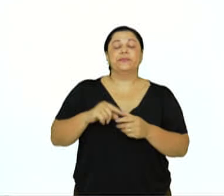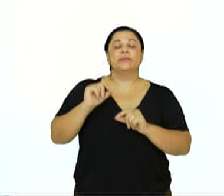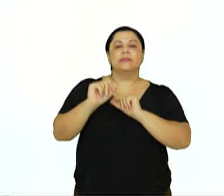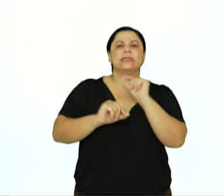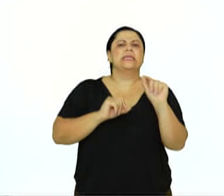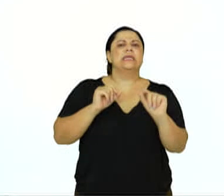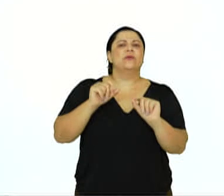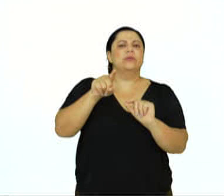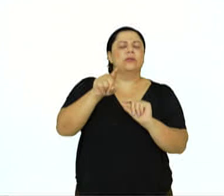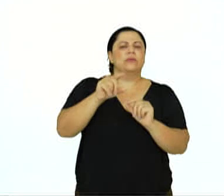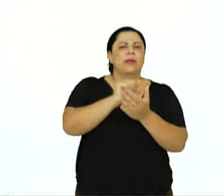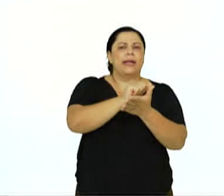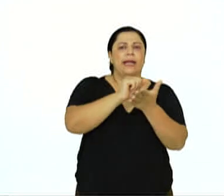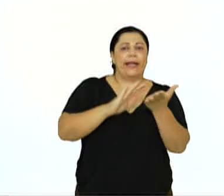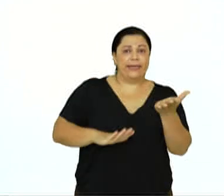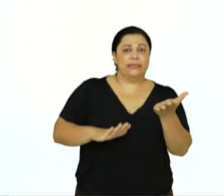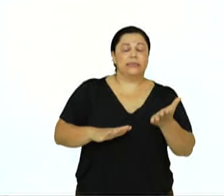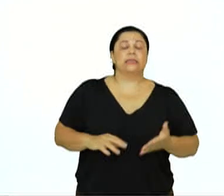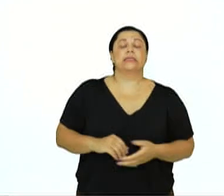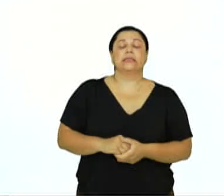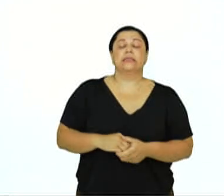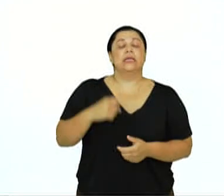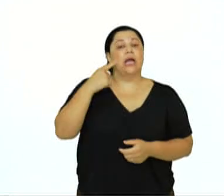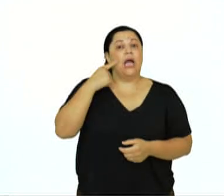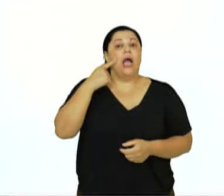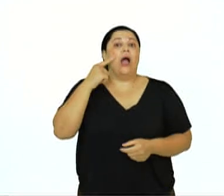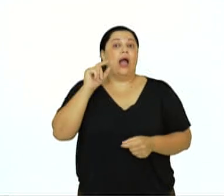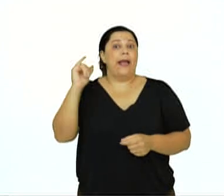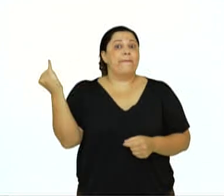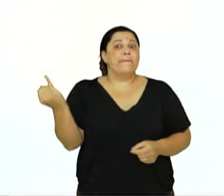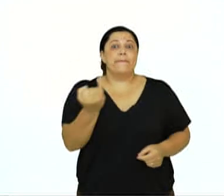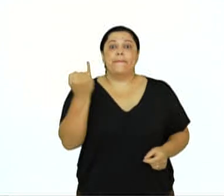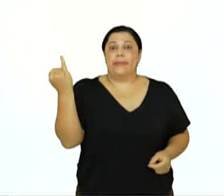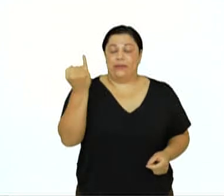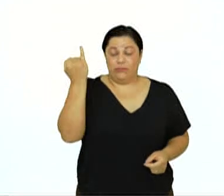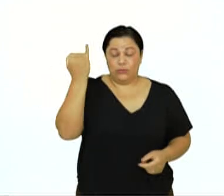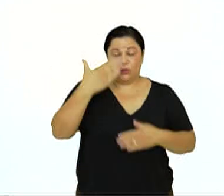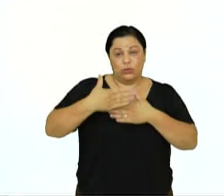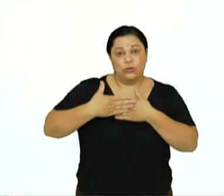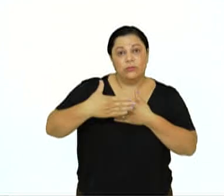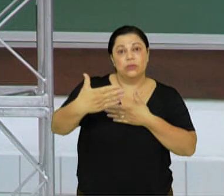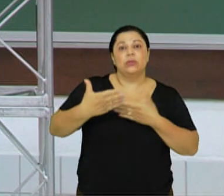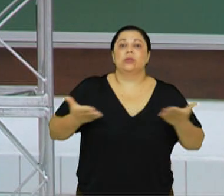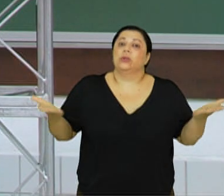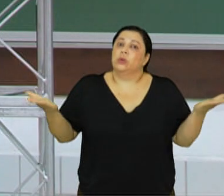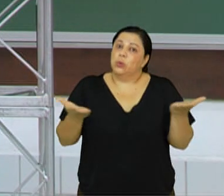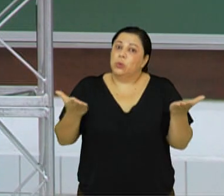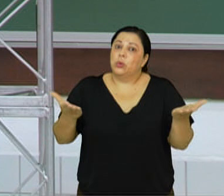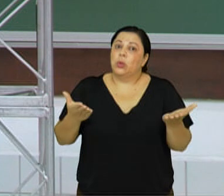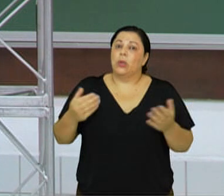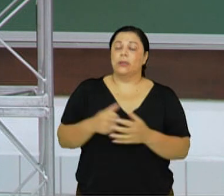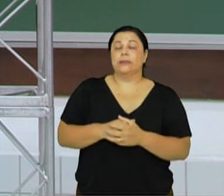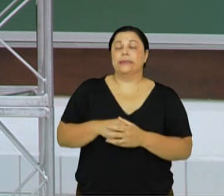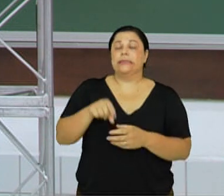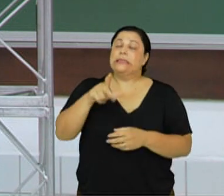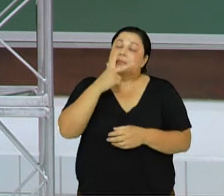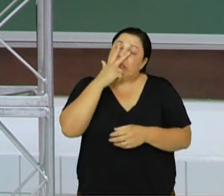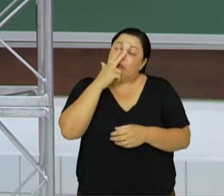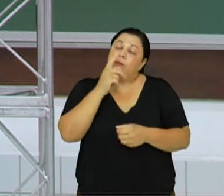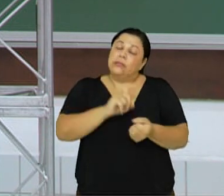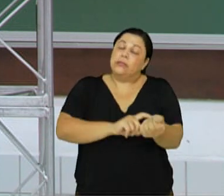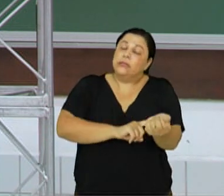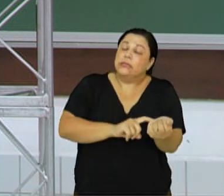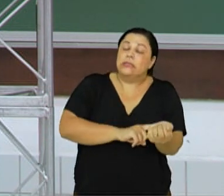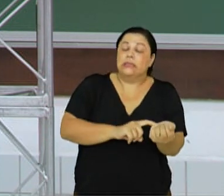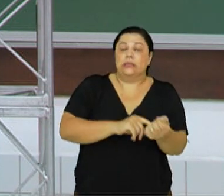exercício, gente, que é extremamente importante a partir de agora. Acredito que vocês estão até nervosos, né? Uma